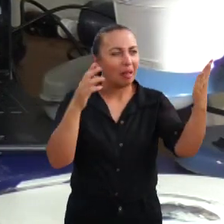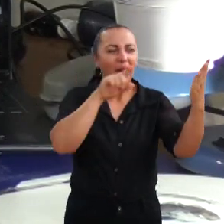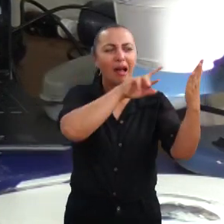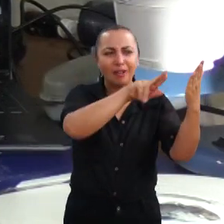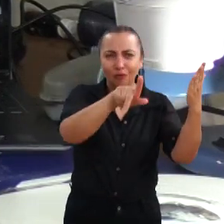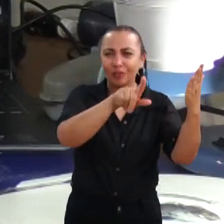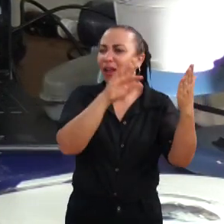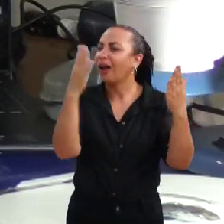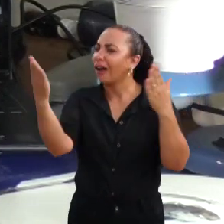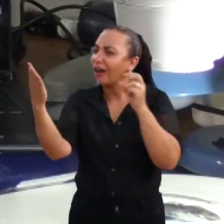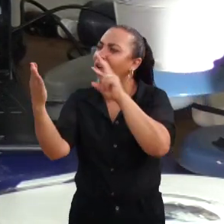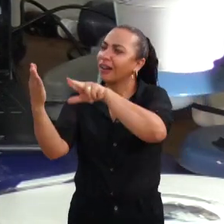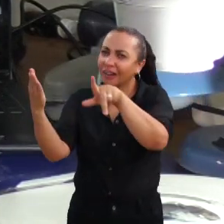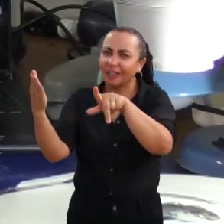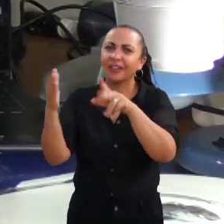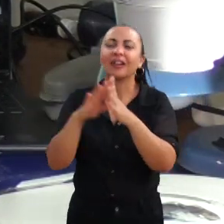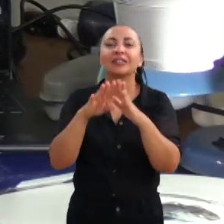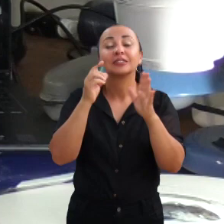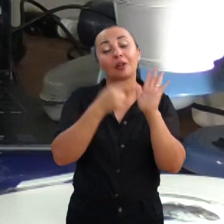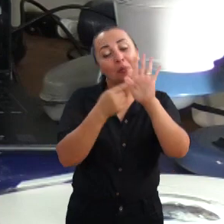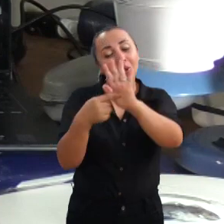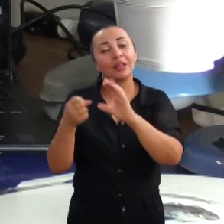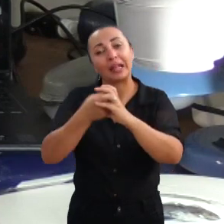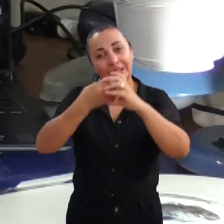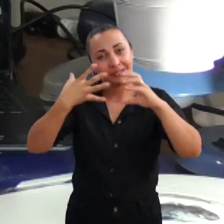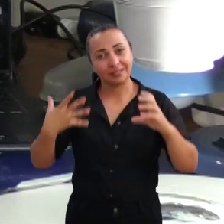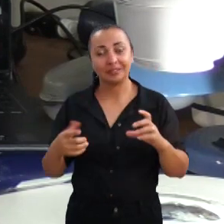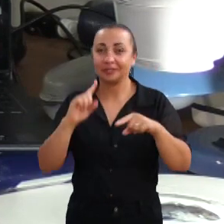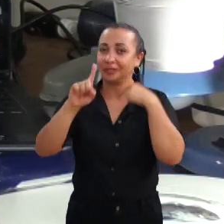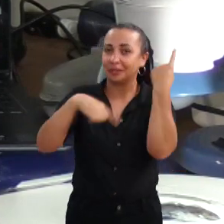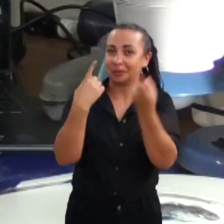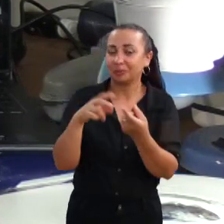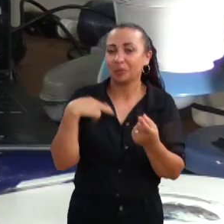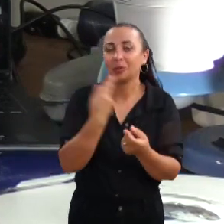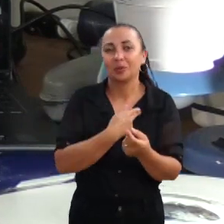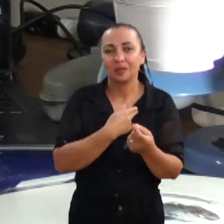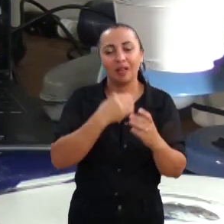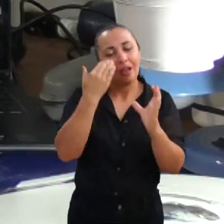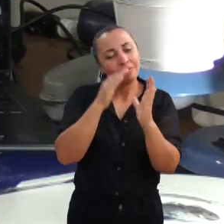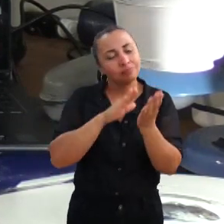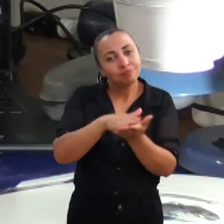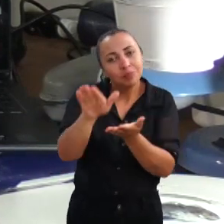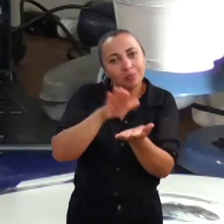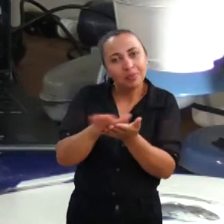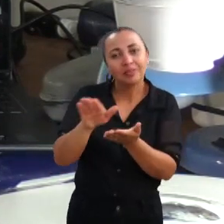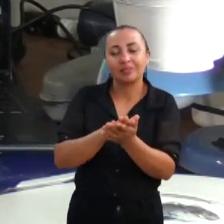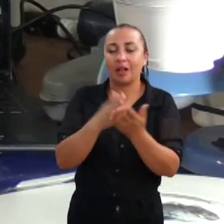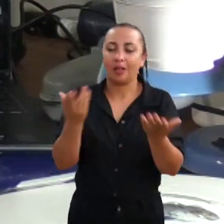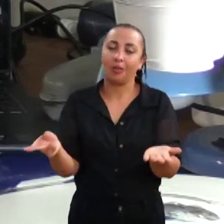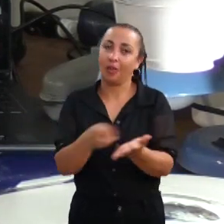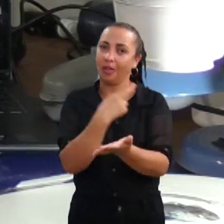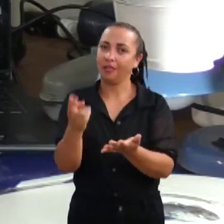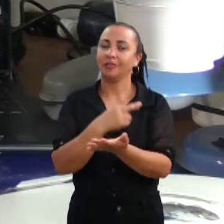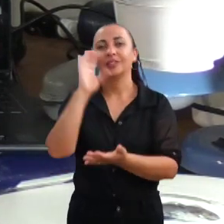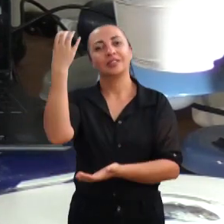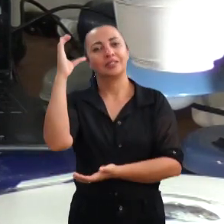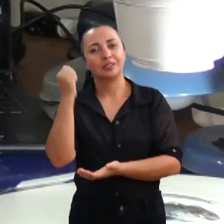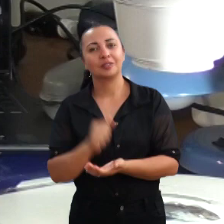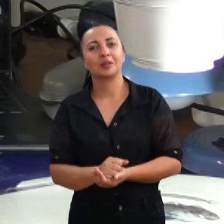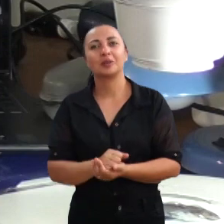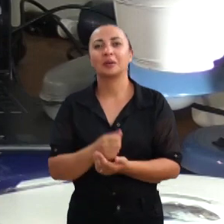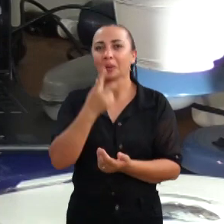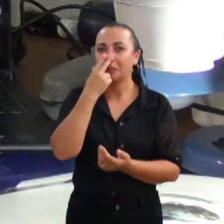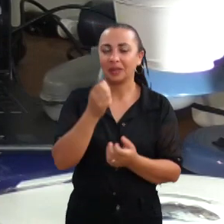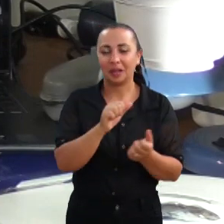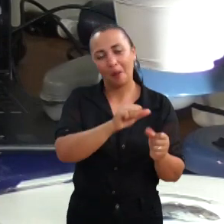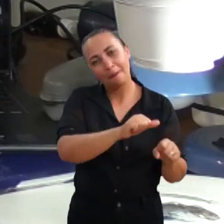é diferente desse, desse. Né? E aí a gente mostra essas características e aí isso a gente vai publicar numa revista científica,